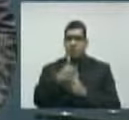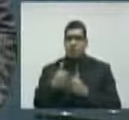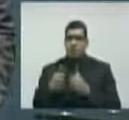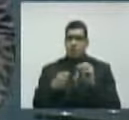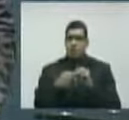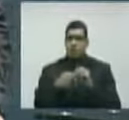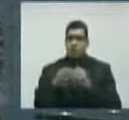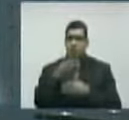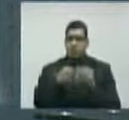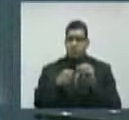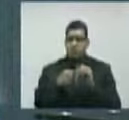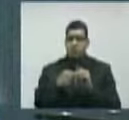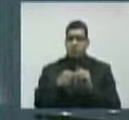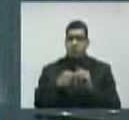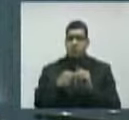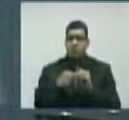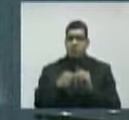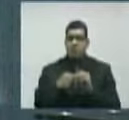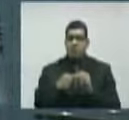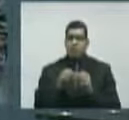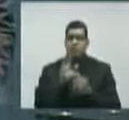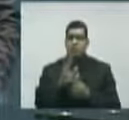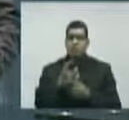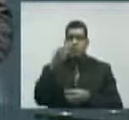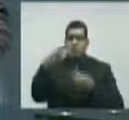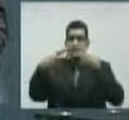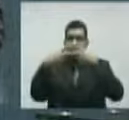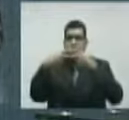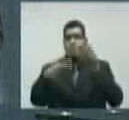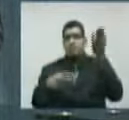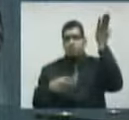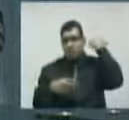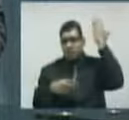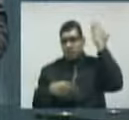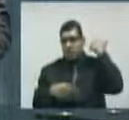creche na Santa Luzia, deixada pela administração anterior.